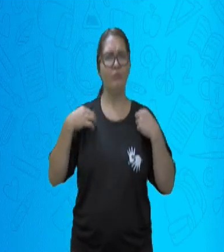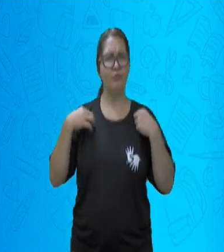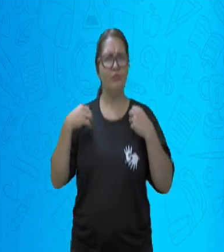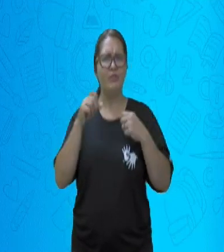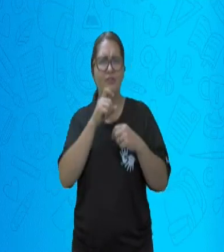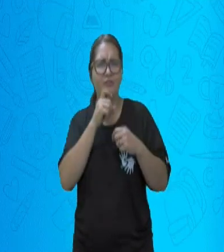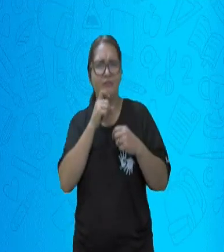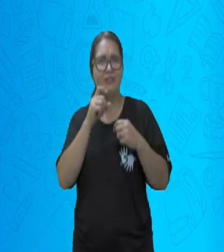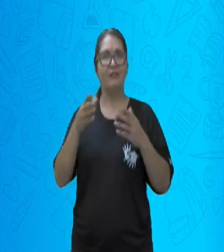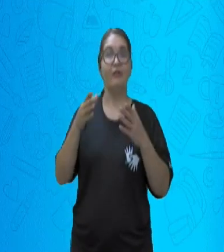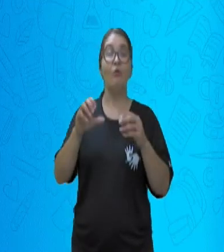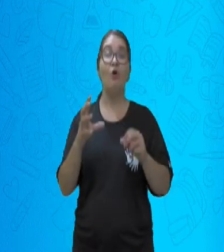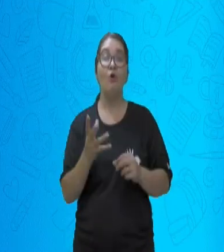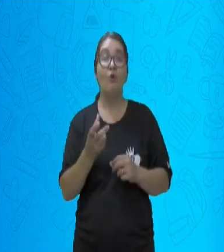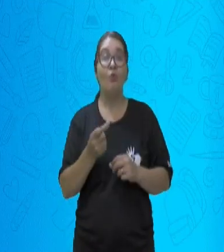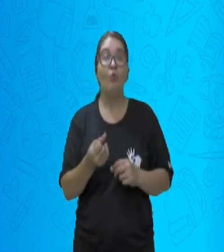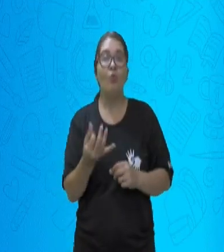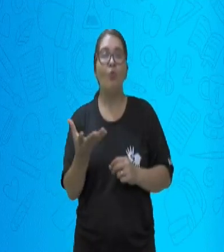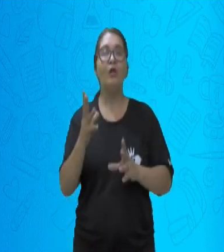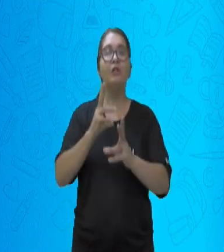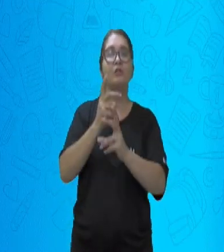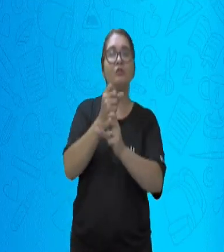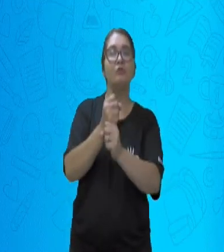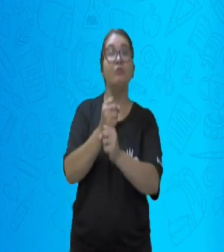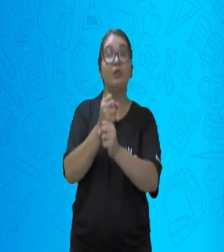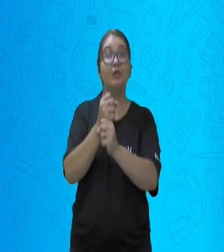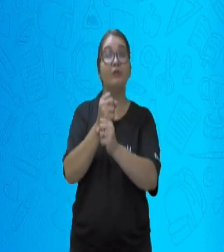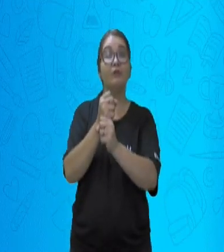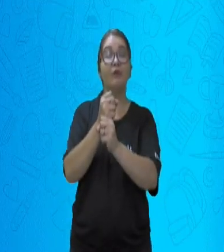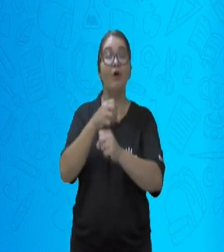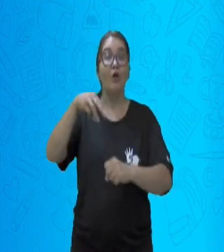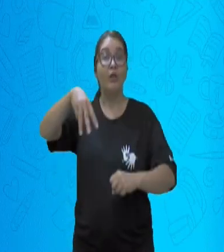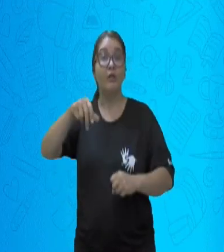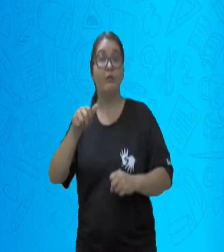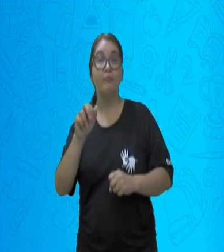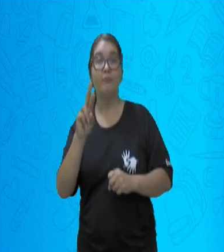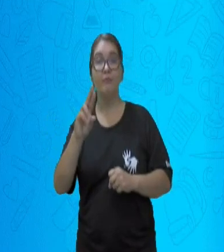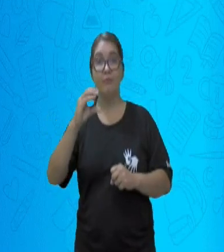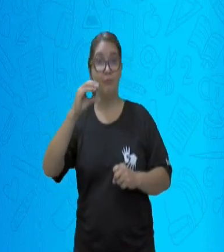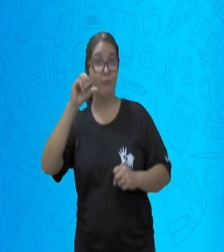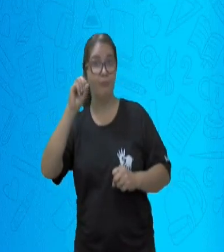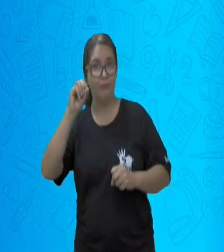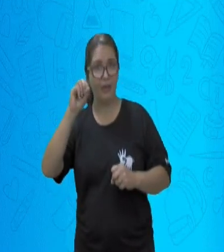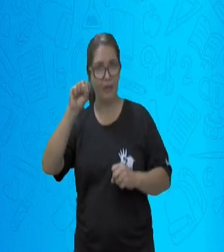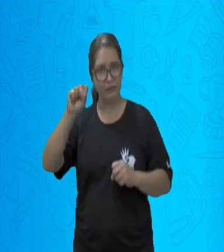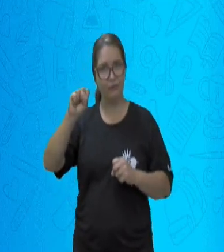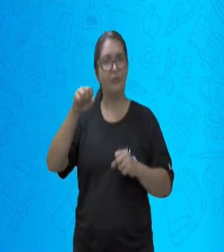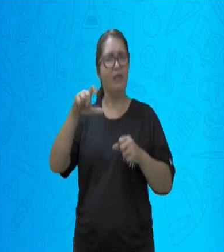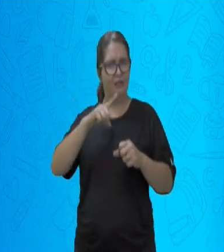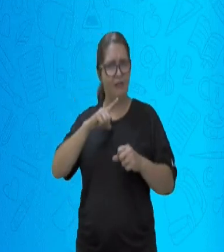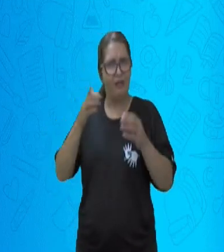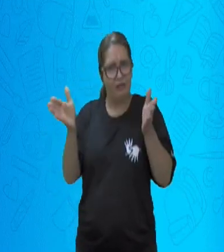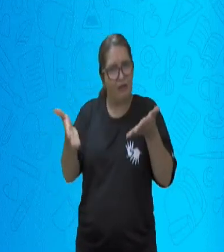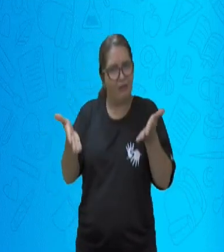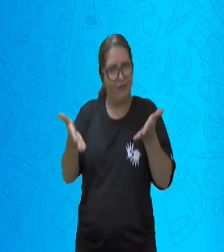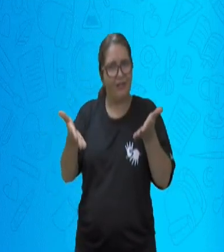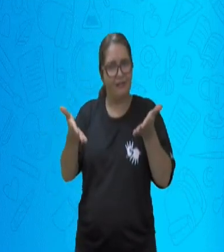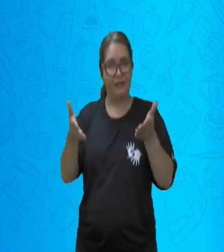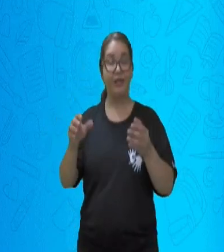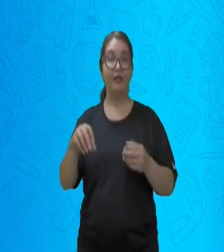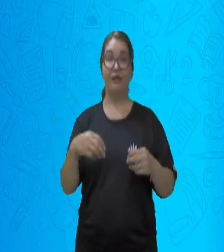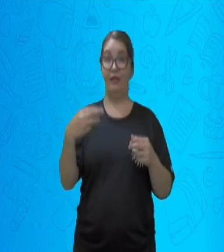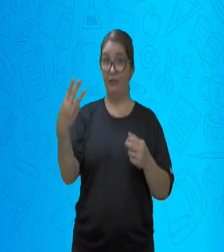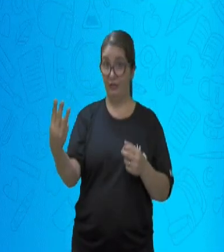subtração. Para isso, precisamos entender o problema. Ele ganhou do seu irmão 3